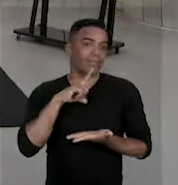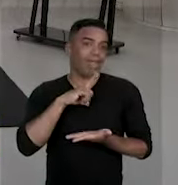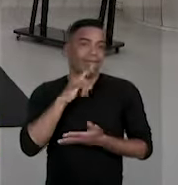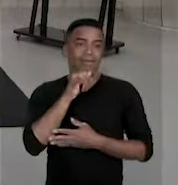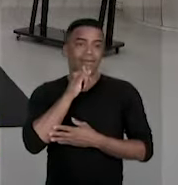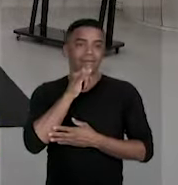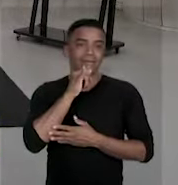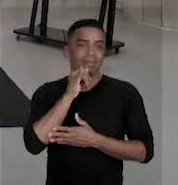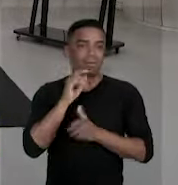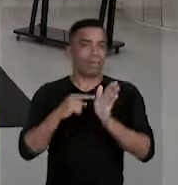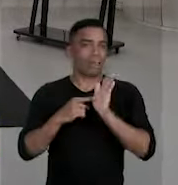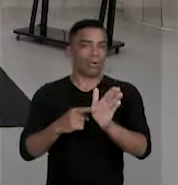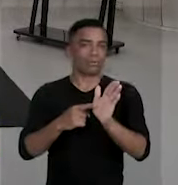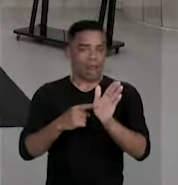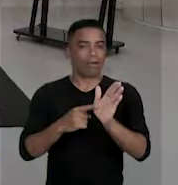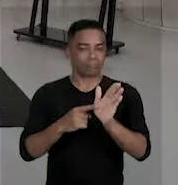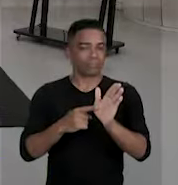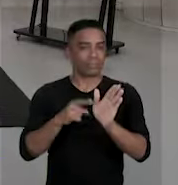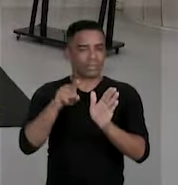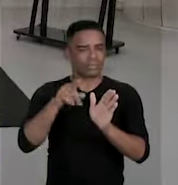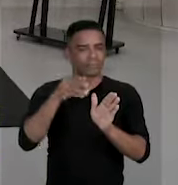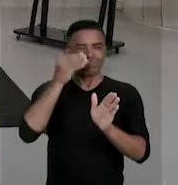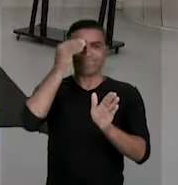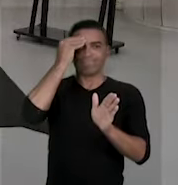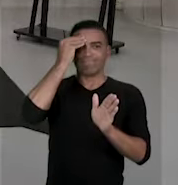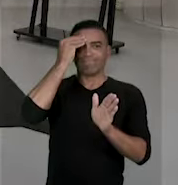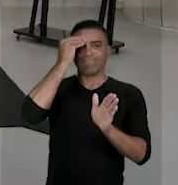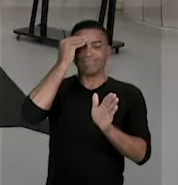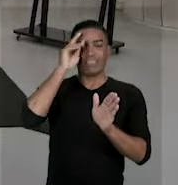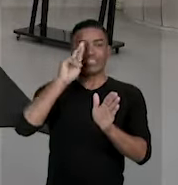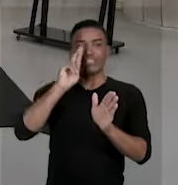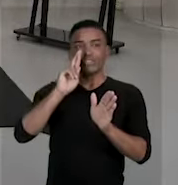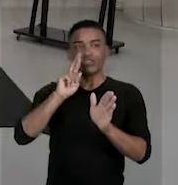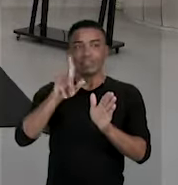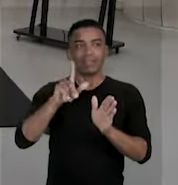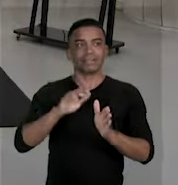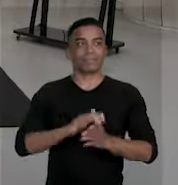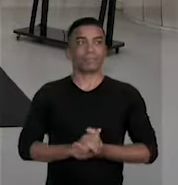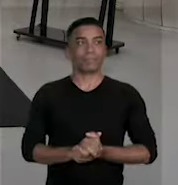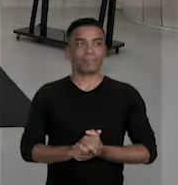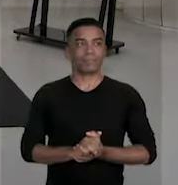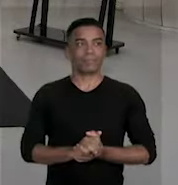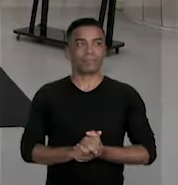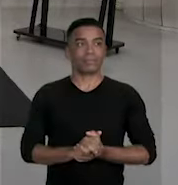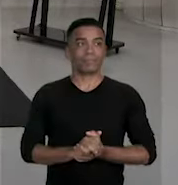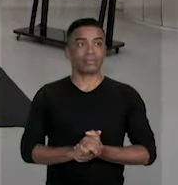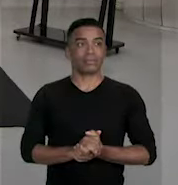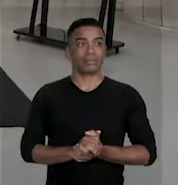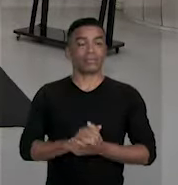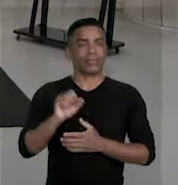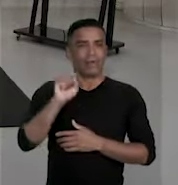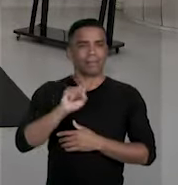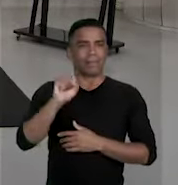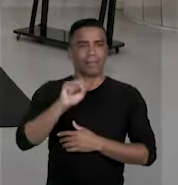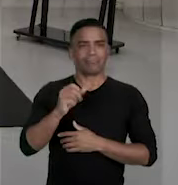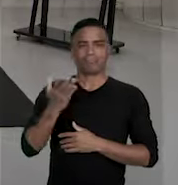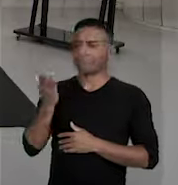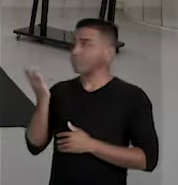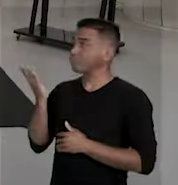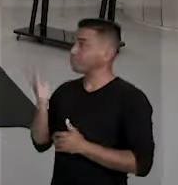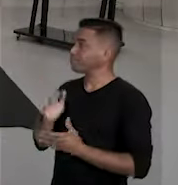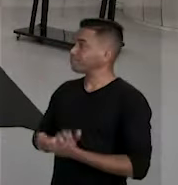exemplo aí para mostrar para vocês de diferença. Opa, deixa eu voltar aqui, deixa eu só apagar esse